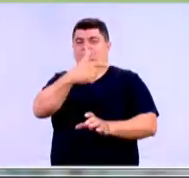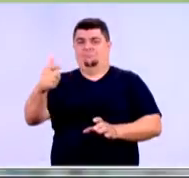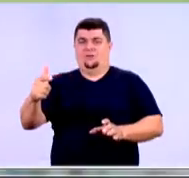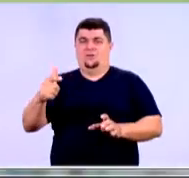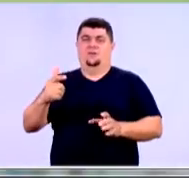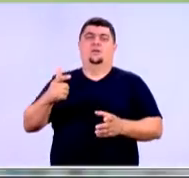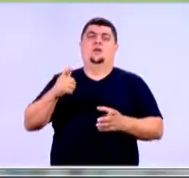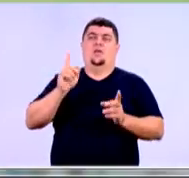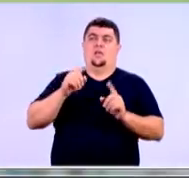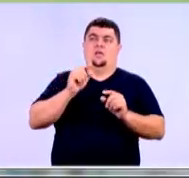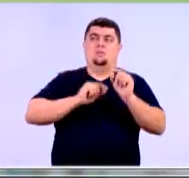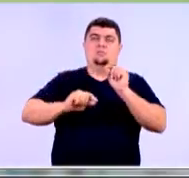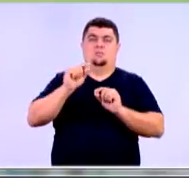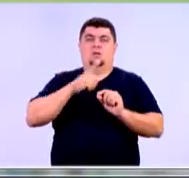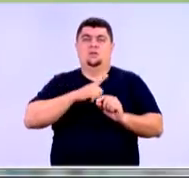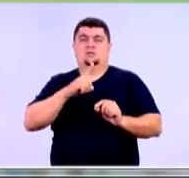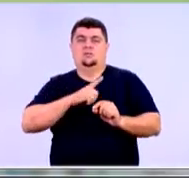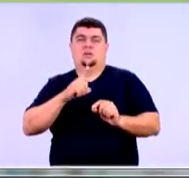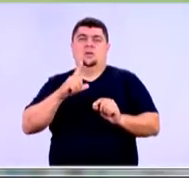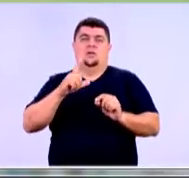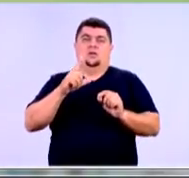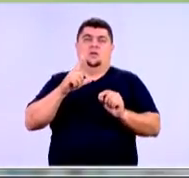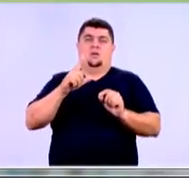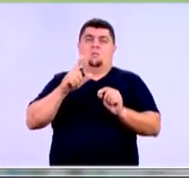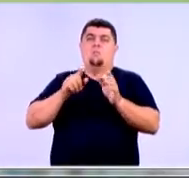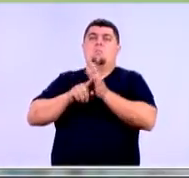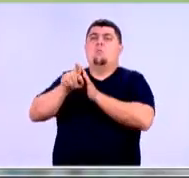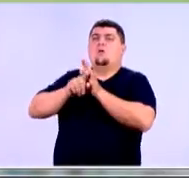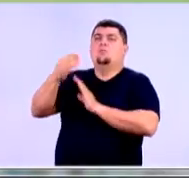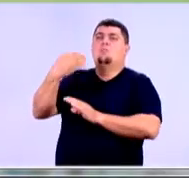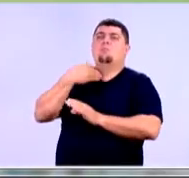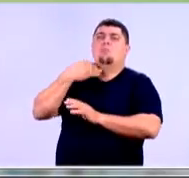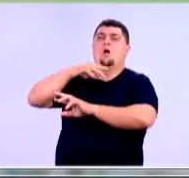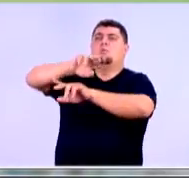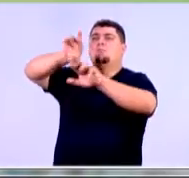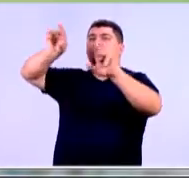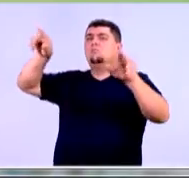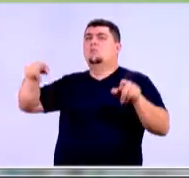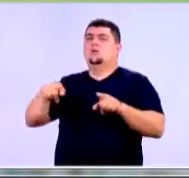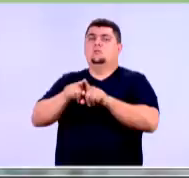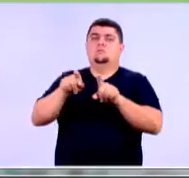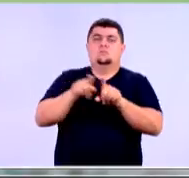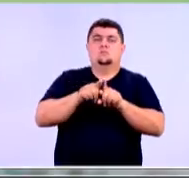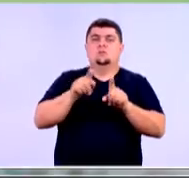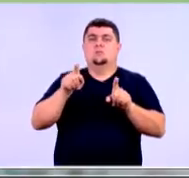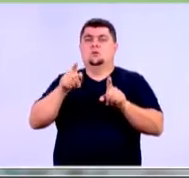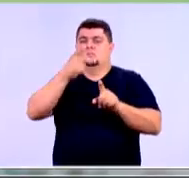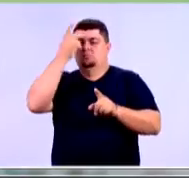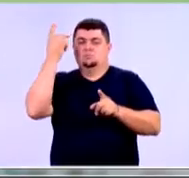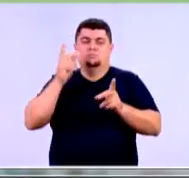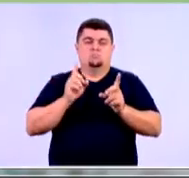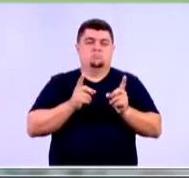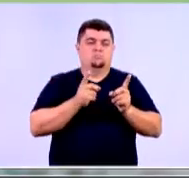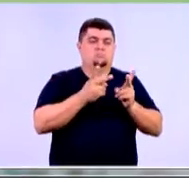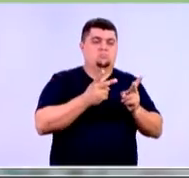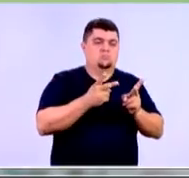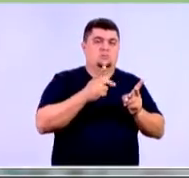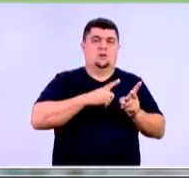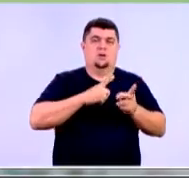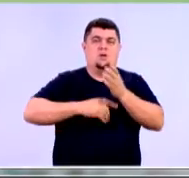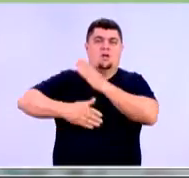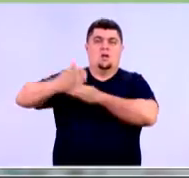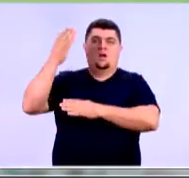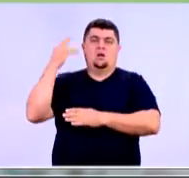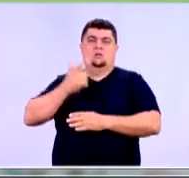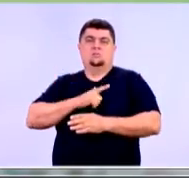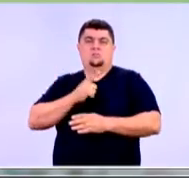fase, são obtidas informações junto a outros bancos e junto a fornecedores, onde são verificados protestos